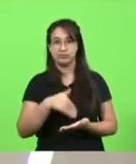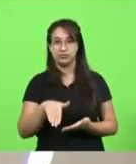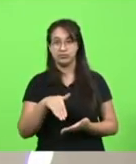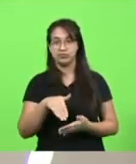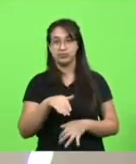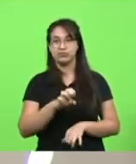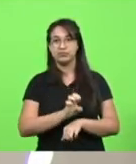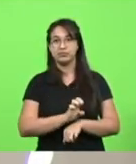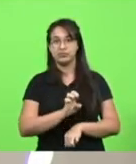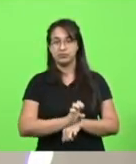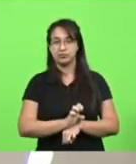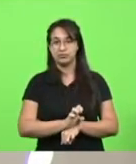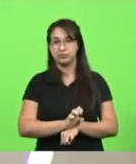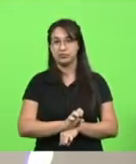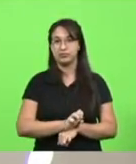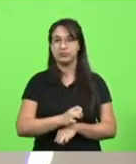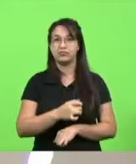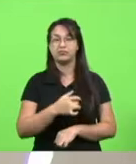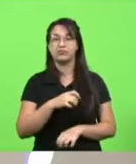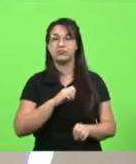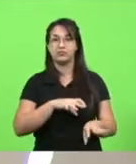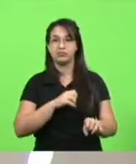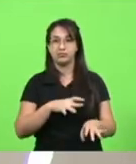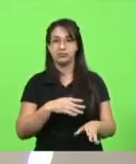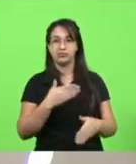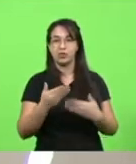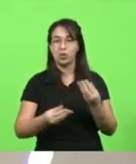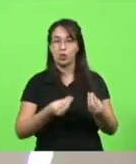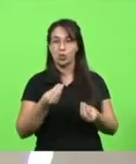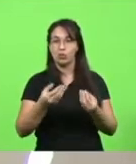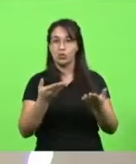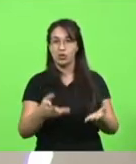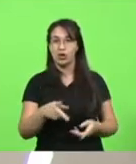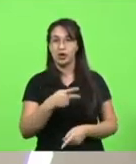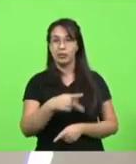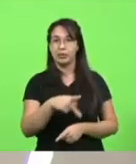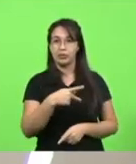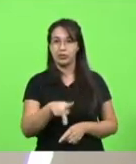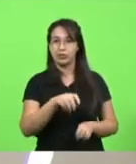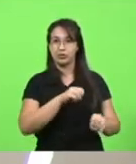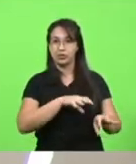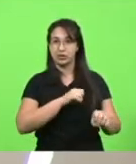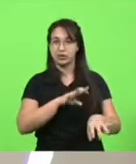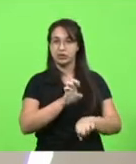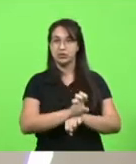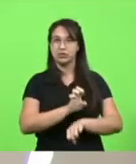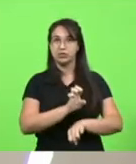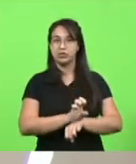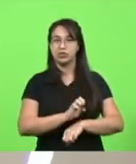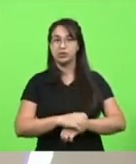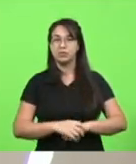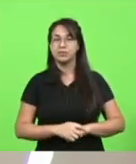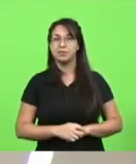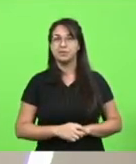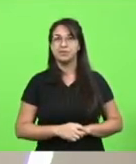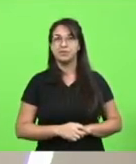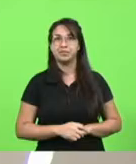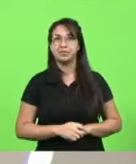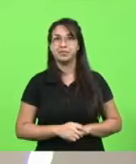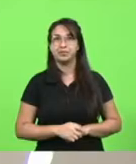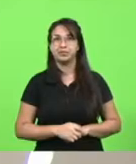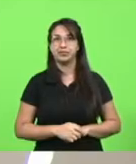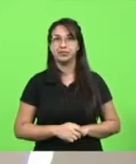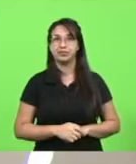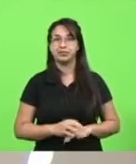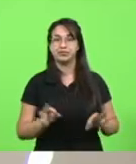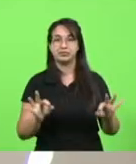acerca da política de formação continuada dos profissionais da educação das redes públicas de ensino do Estado, em discussão. Não